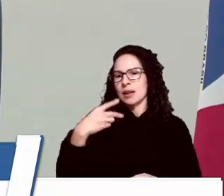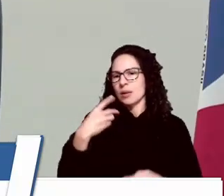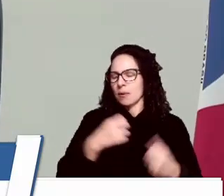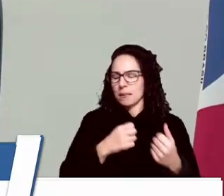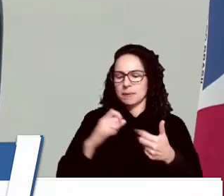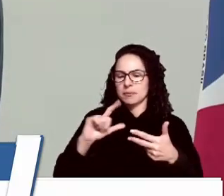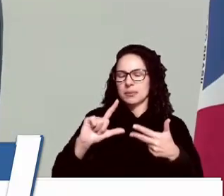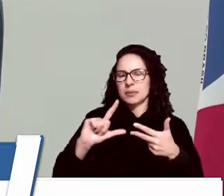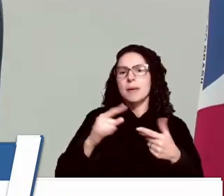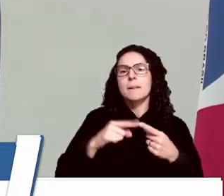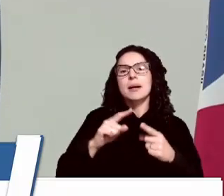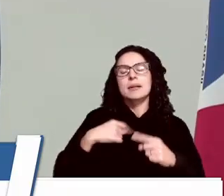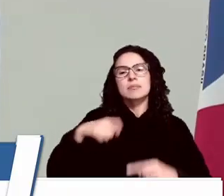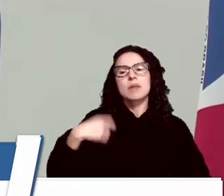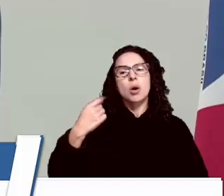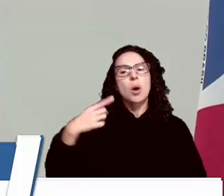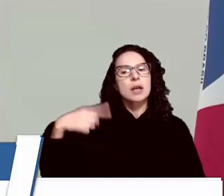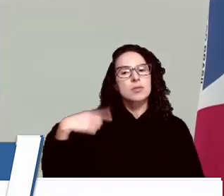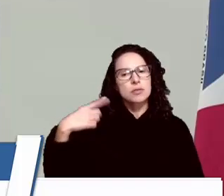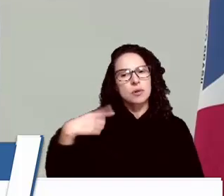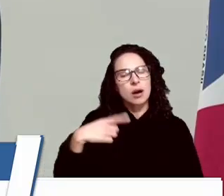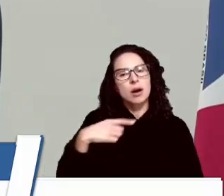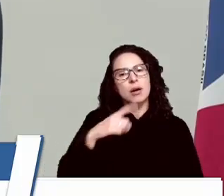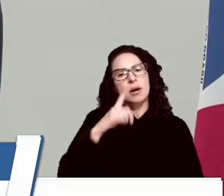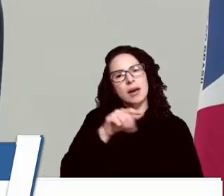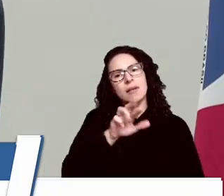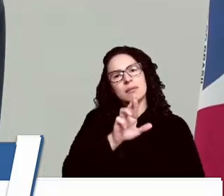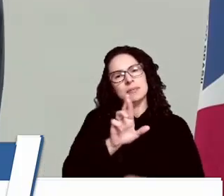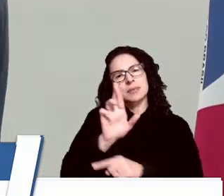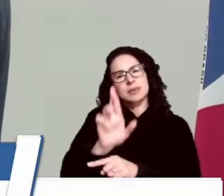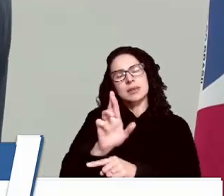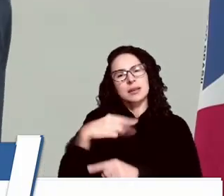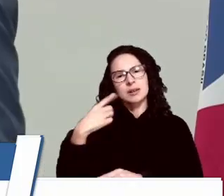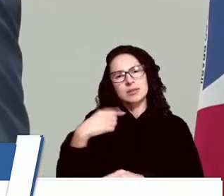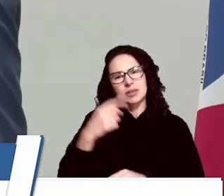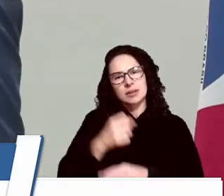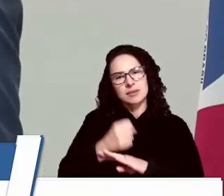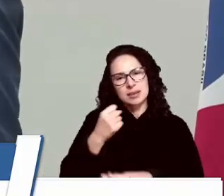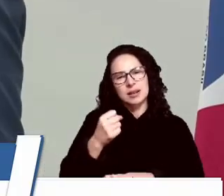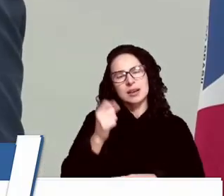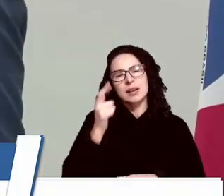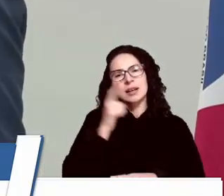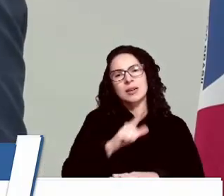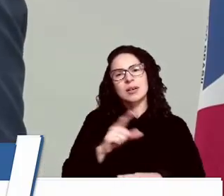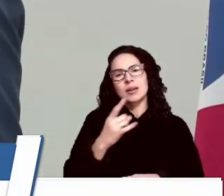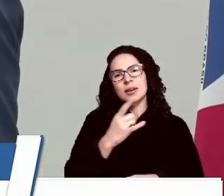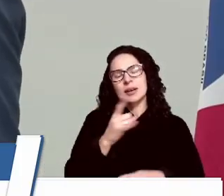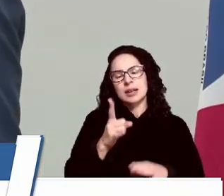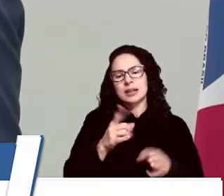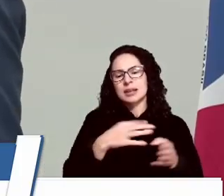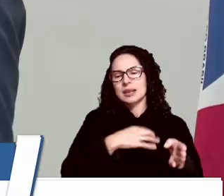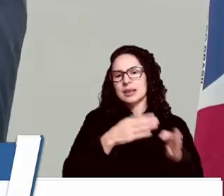como advogado, pelo que você representa pela advocacia francana, e fechando esse seu mandato